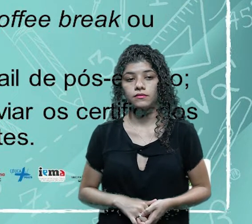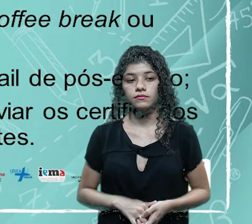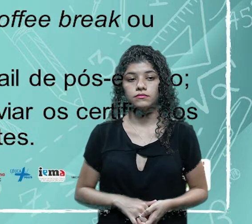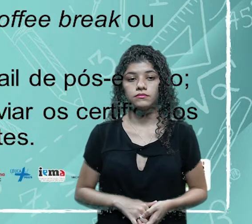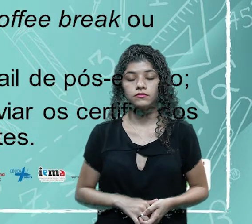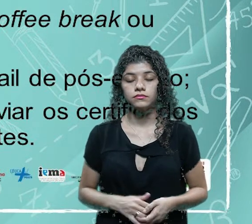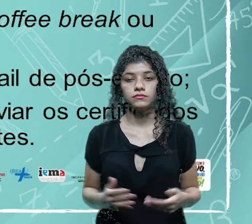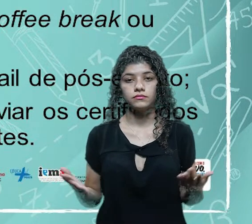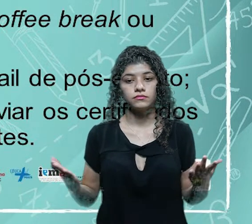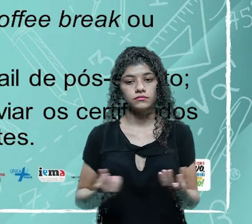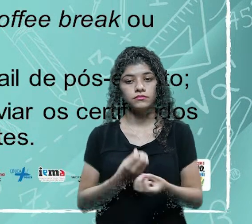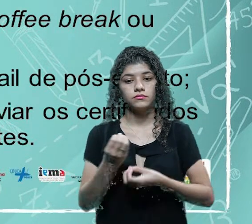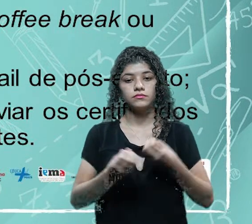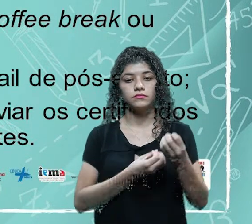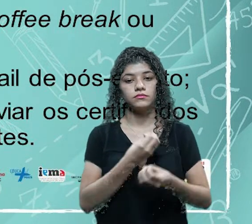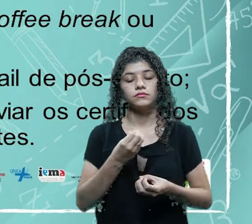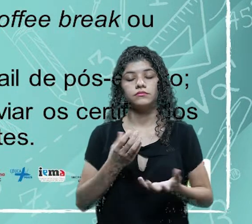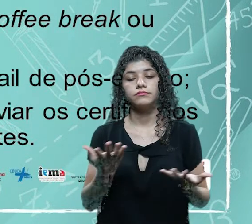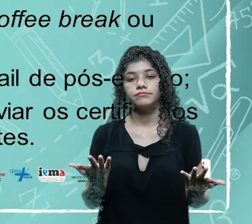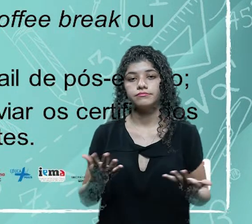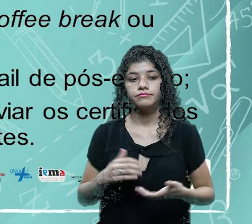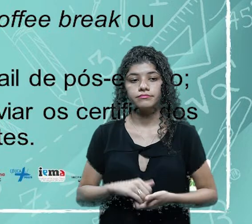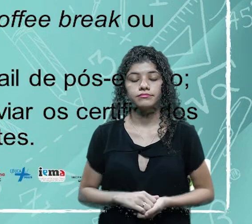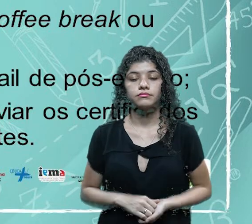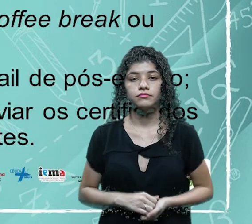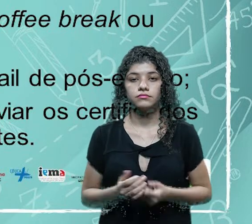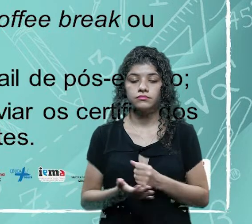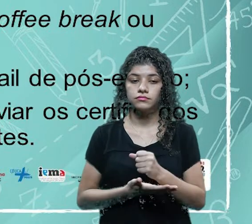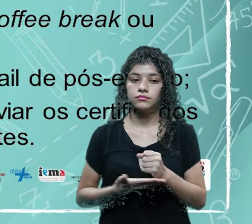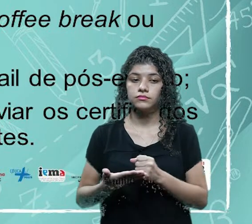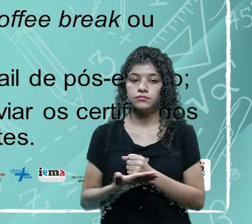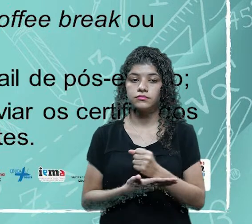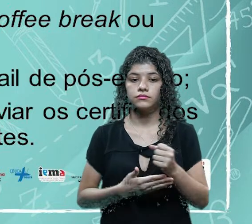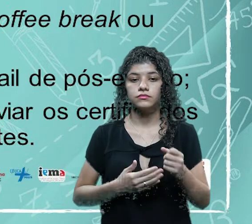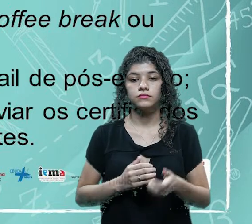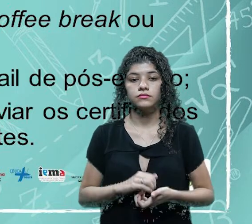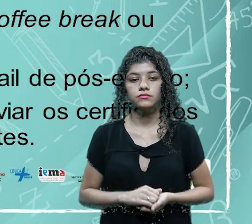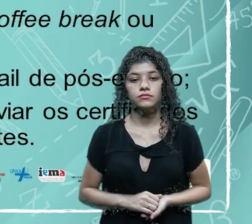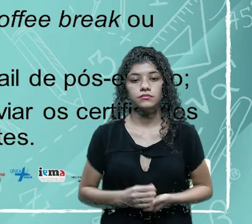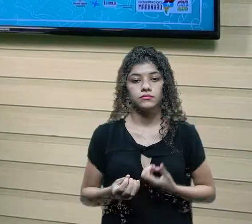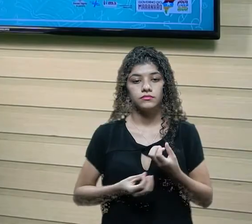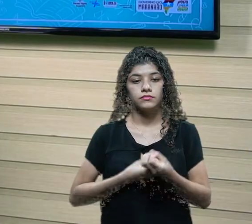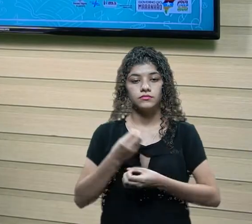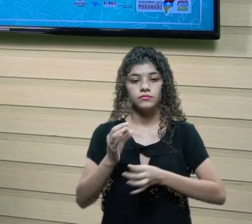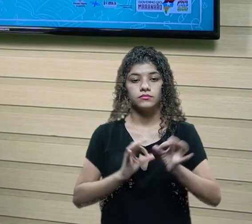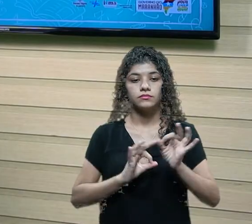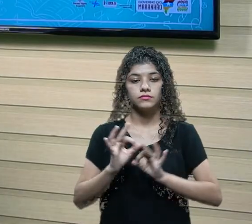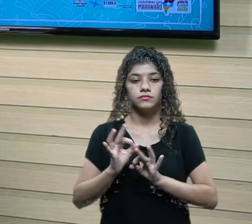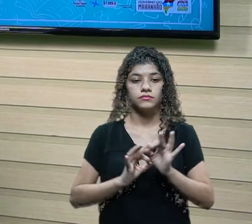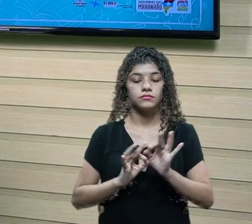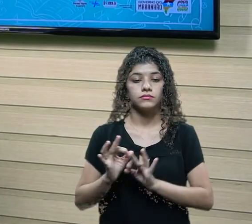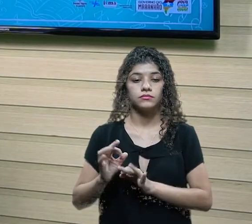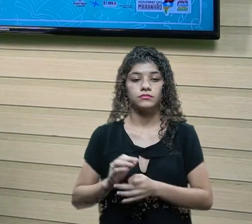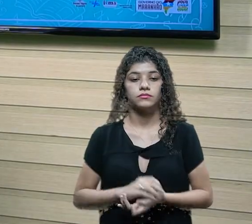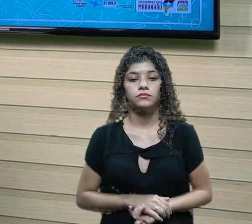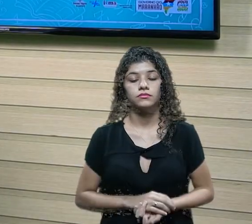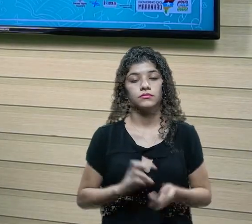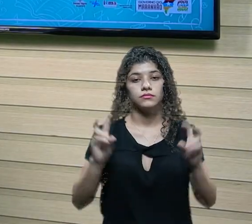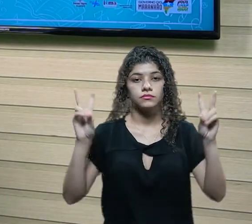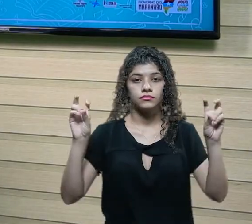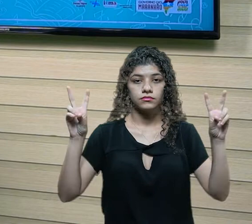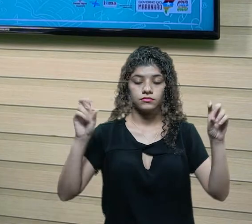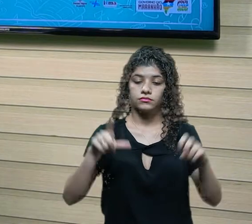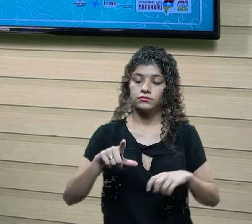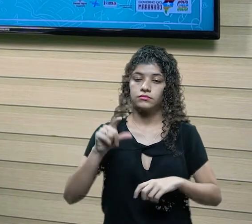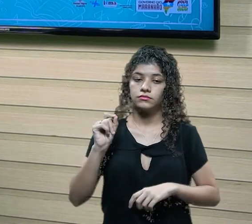conhecer aqui o passo a passo de um workshop né bem Básico como organizar um workshop Então vamos lá gente tem que escolher